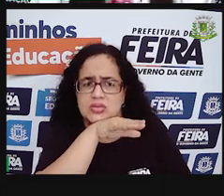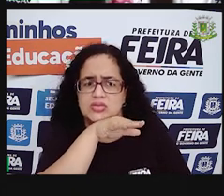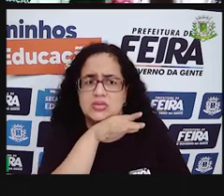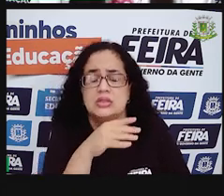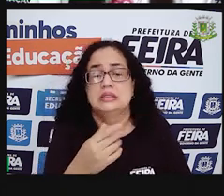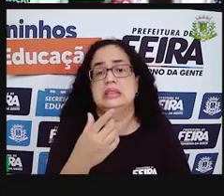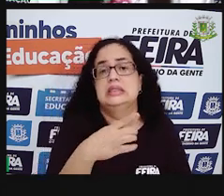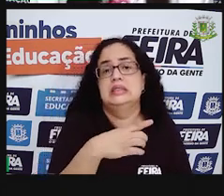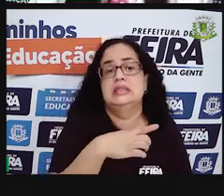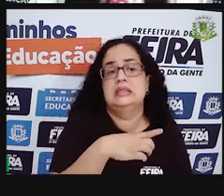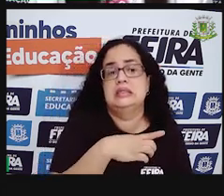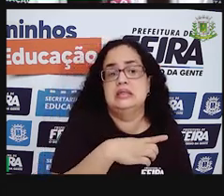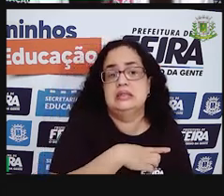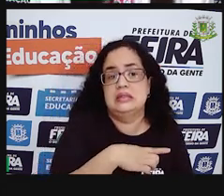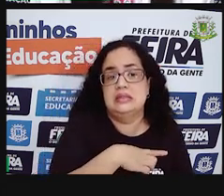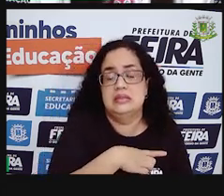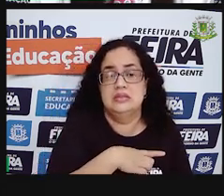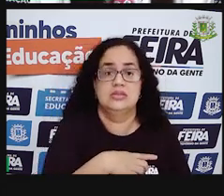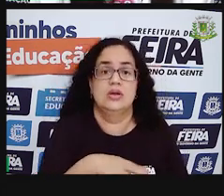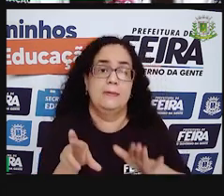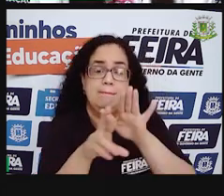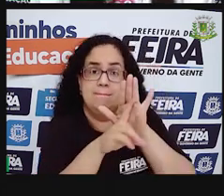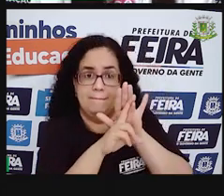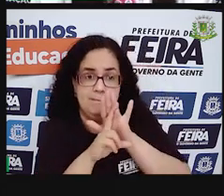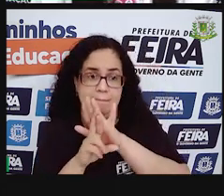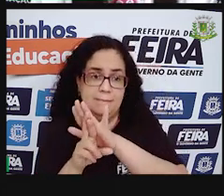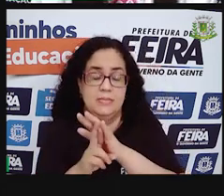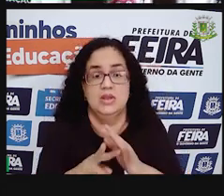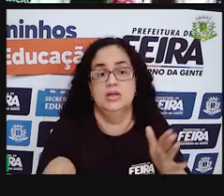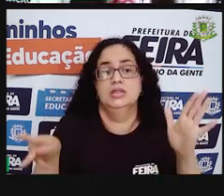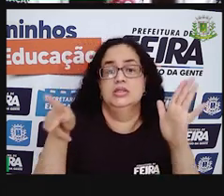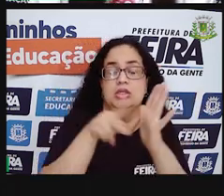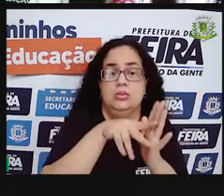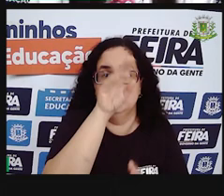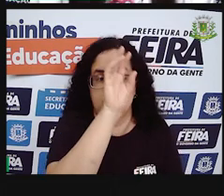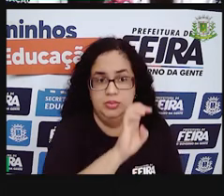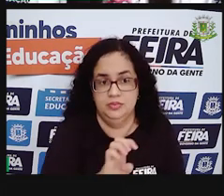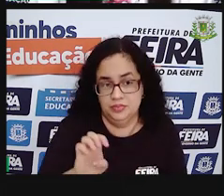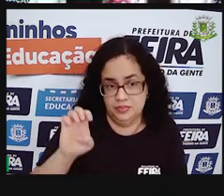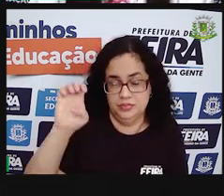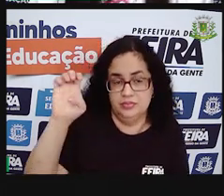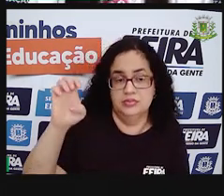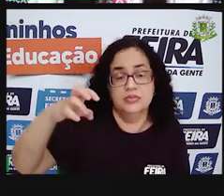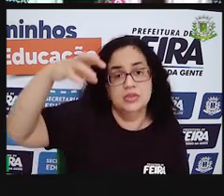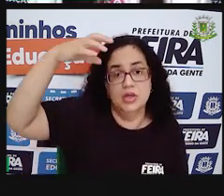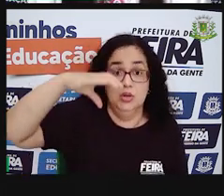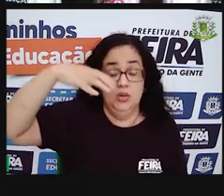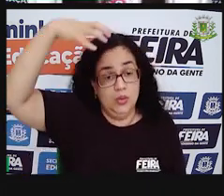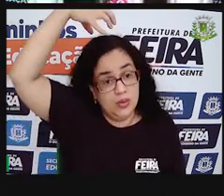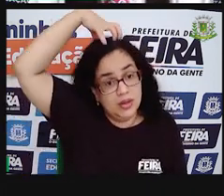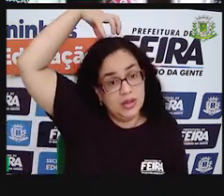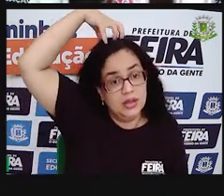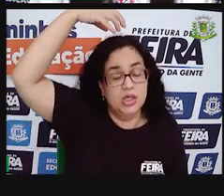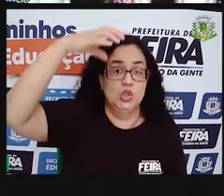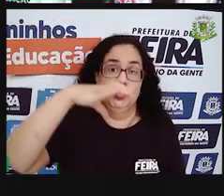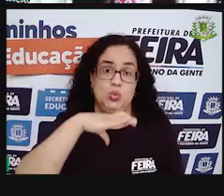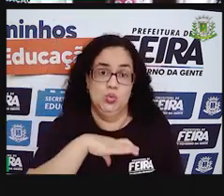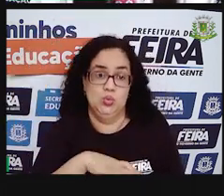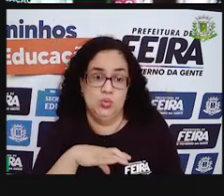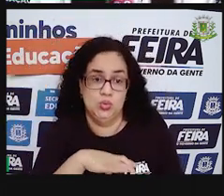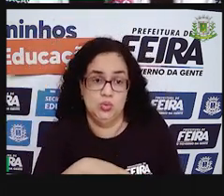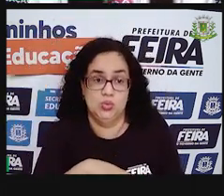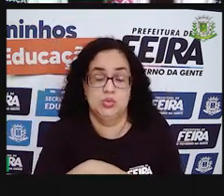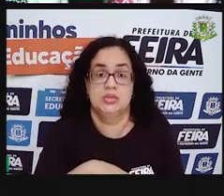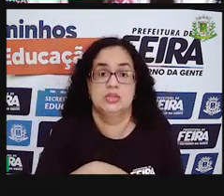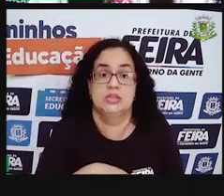ao que eles viviam e ao que eles representavam na própria Europa. Então, quando o rei de Portugal decide mandar os ciganos